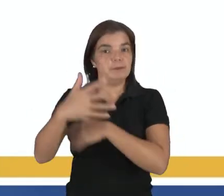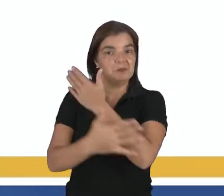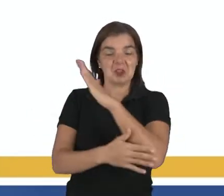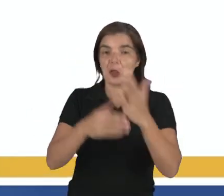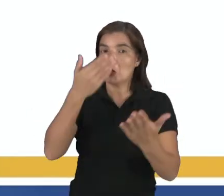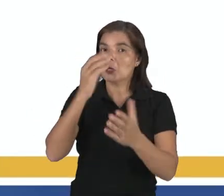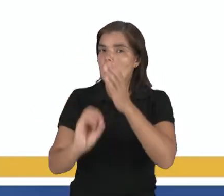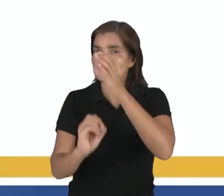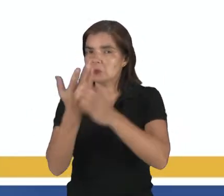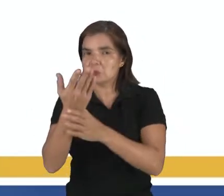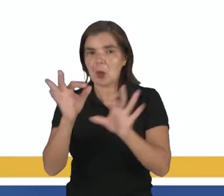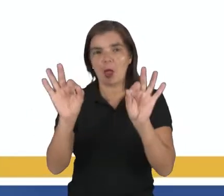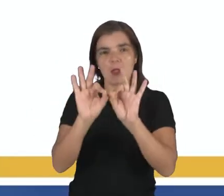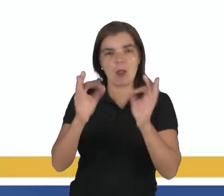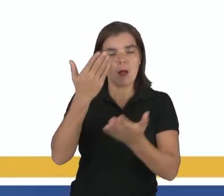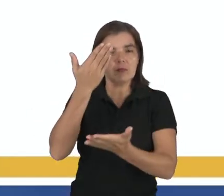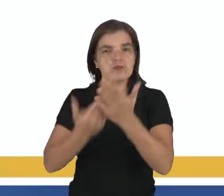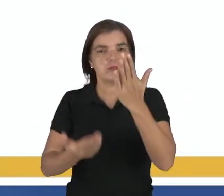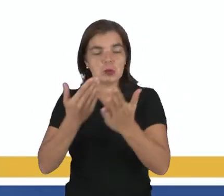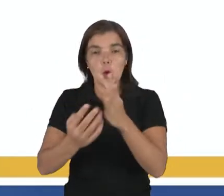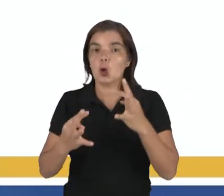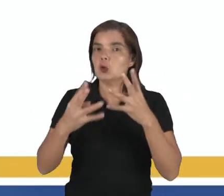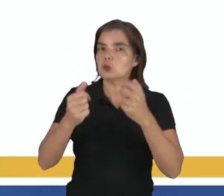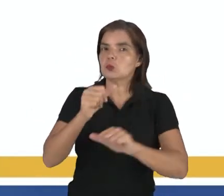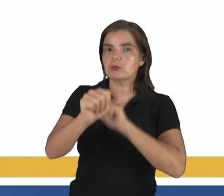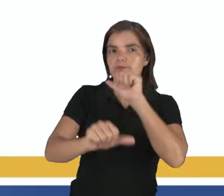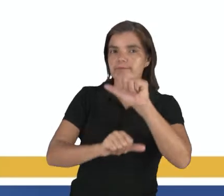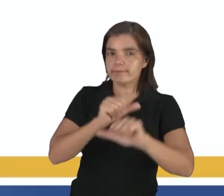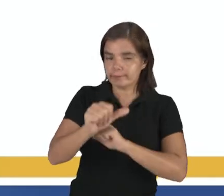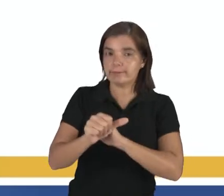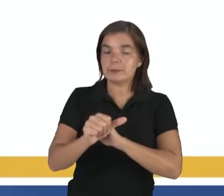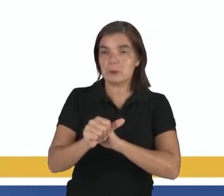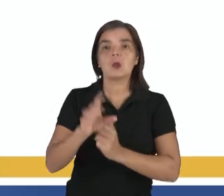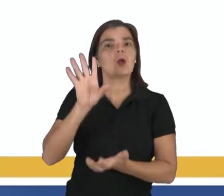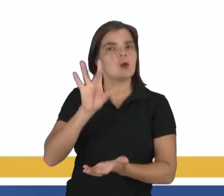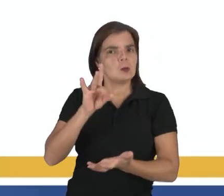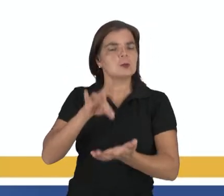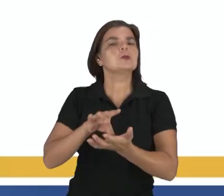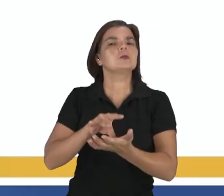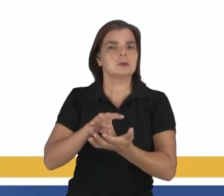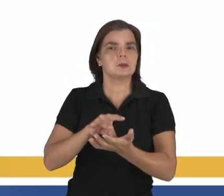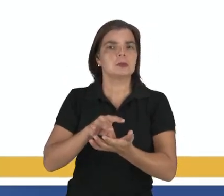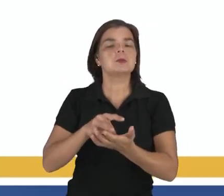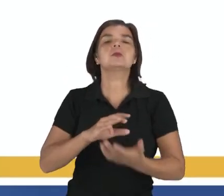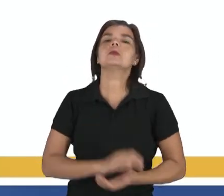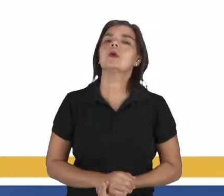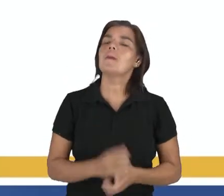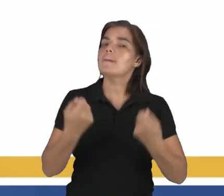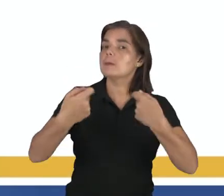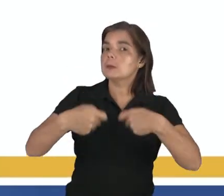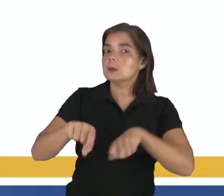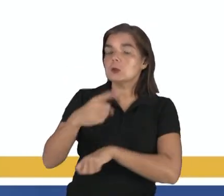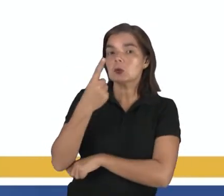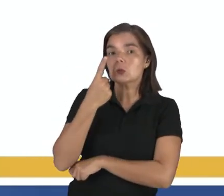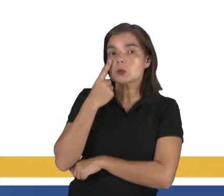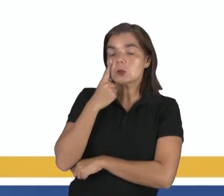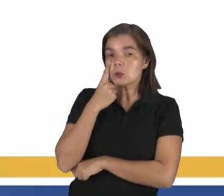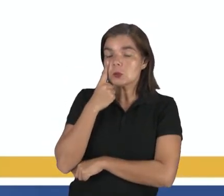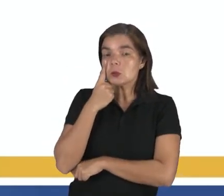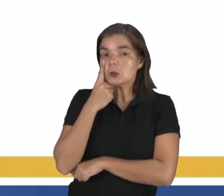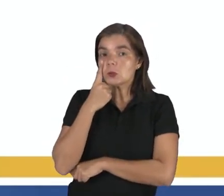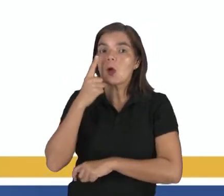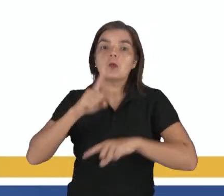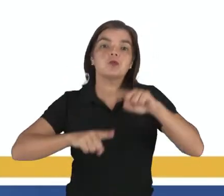nada se cria, nada se perde, tudo se transforma, seja de fato uma verdade, nós precisamos identificar que